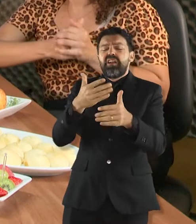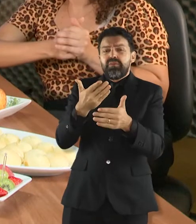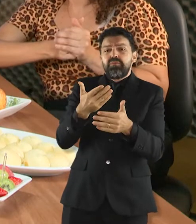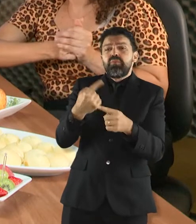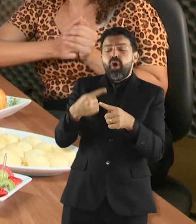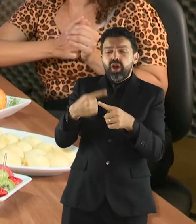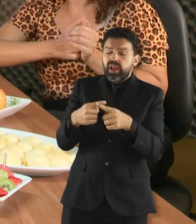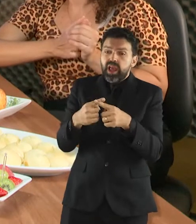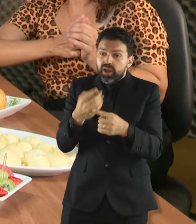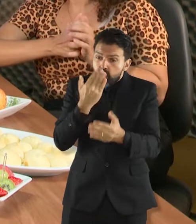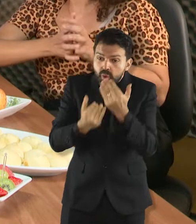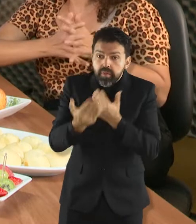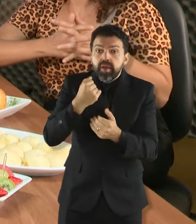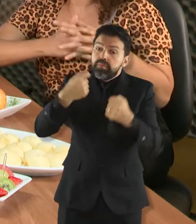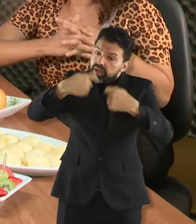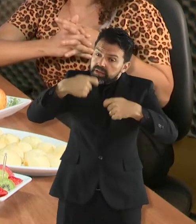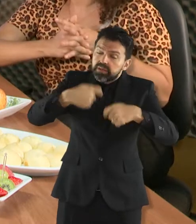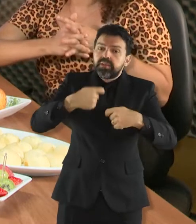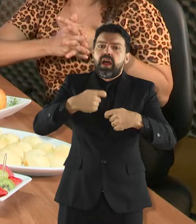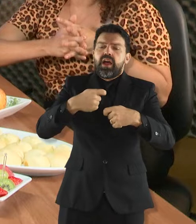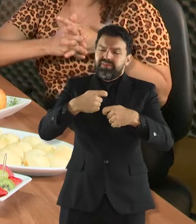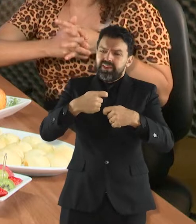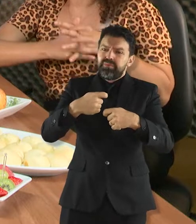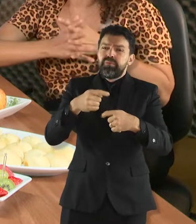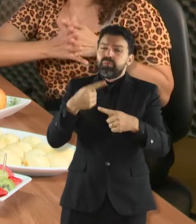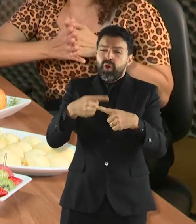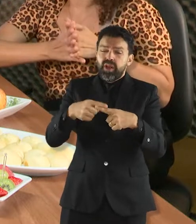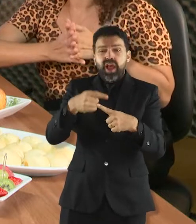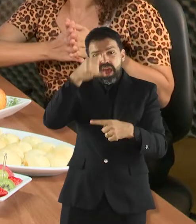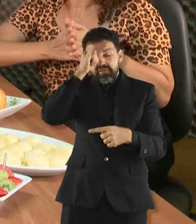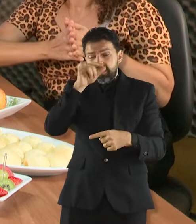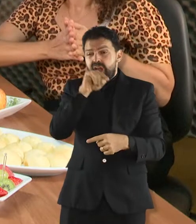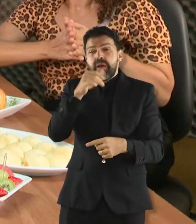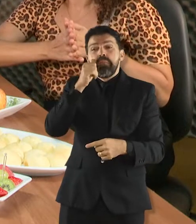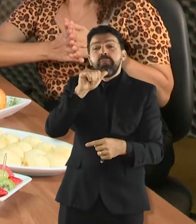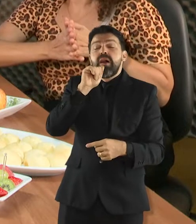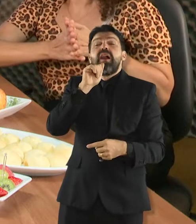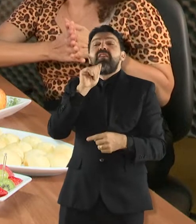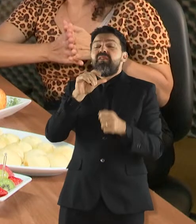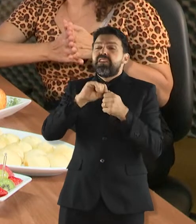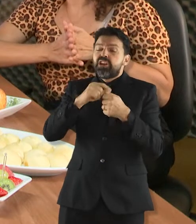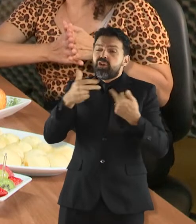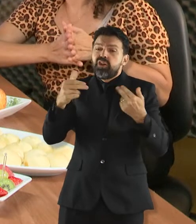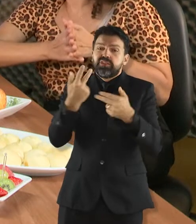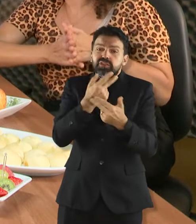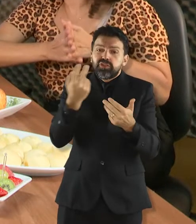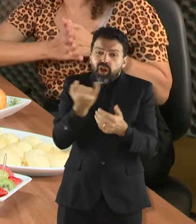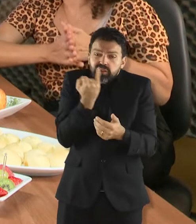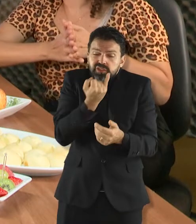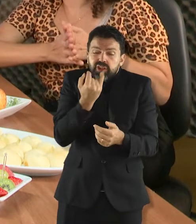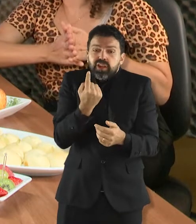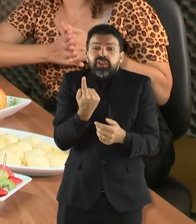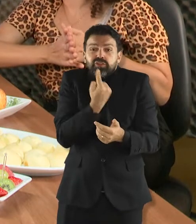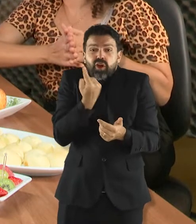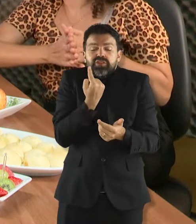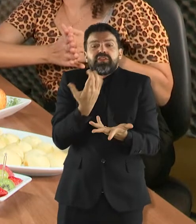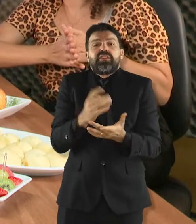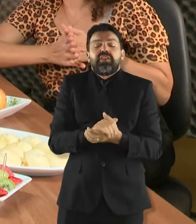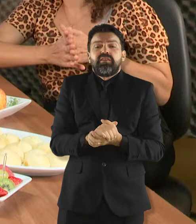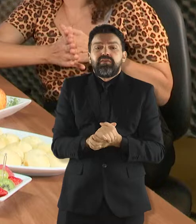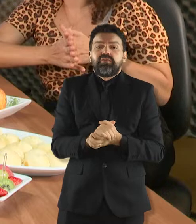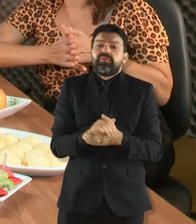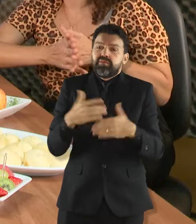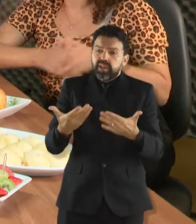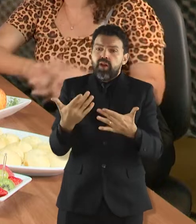mãe ia ter que conseguir fazer tudo sozinha, né? Eu acho que talvez ela precisasse naquele momento, a família precisasse naquele momento